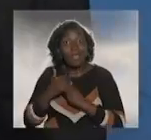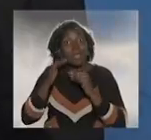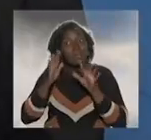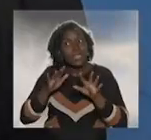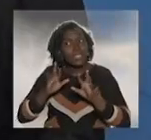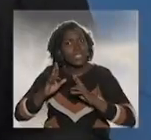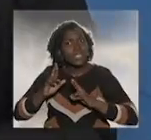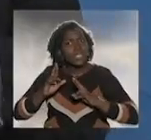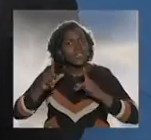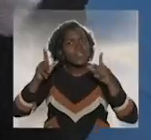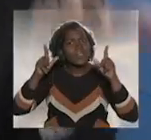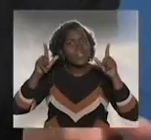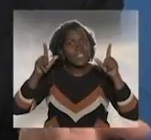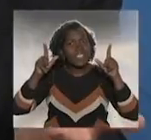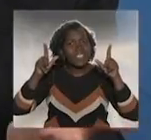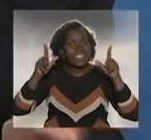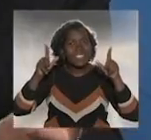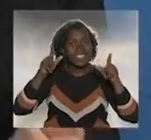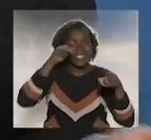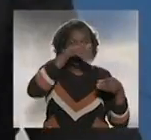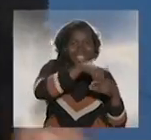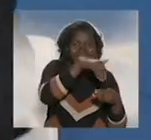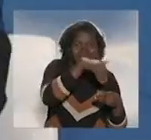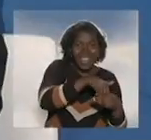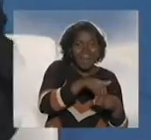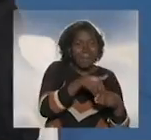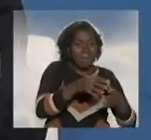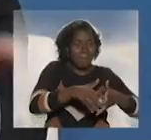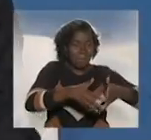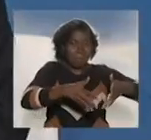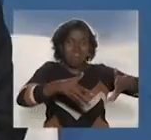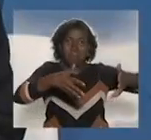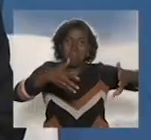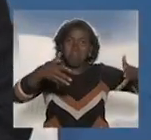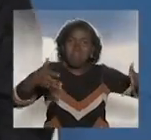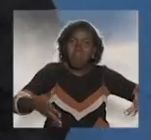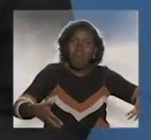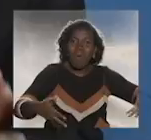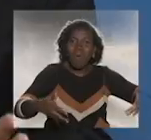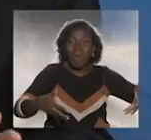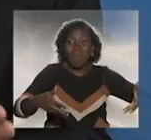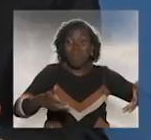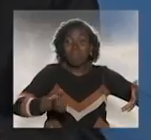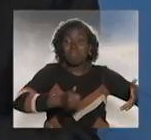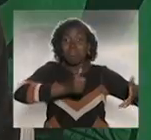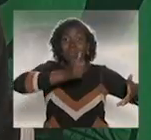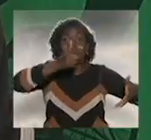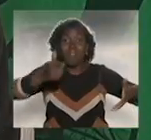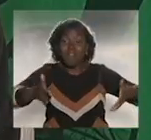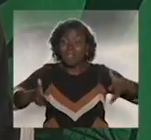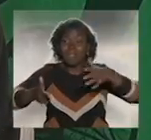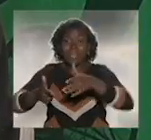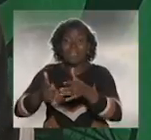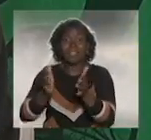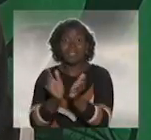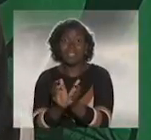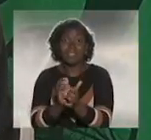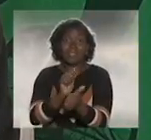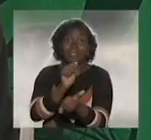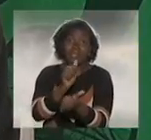mas é diferente um colégio eleitoral muito maior do que